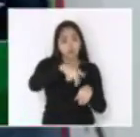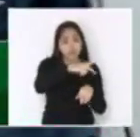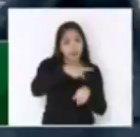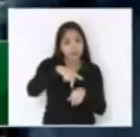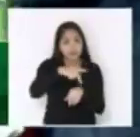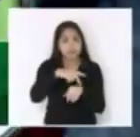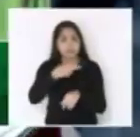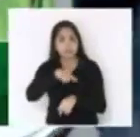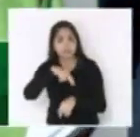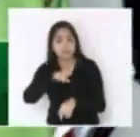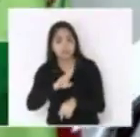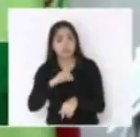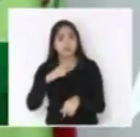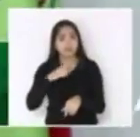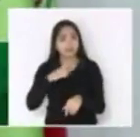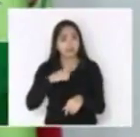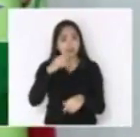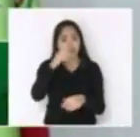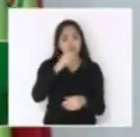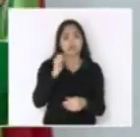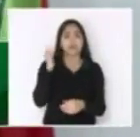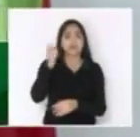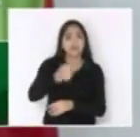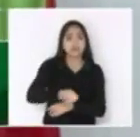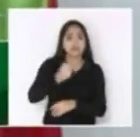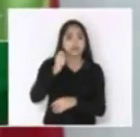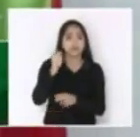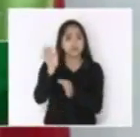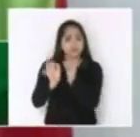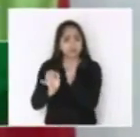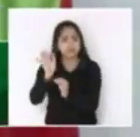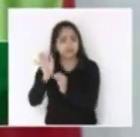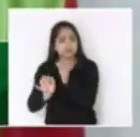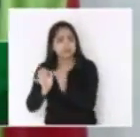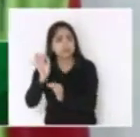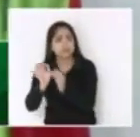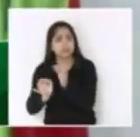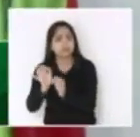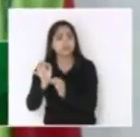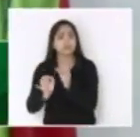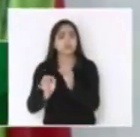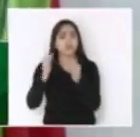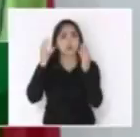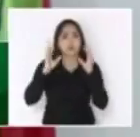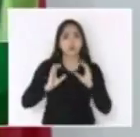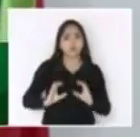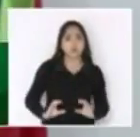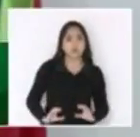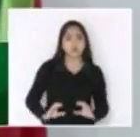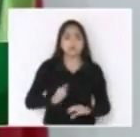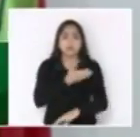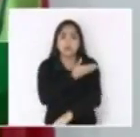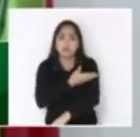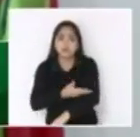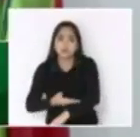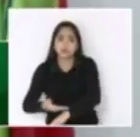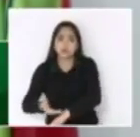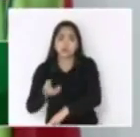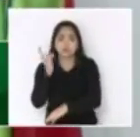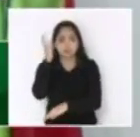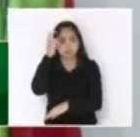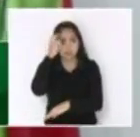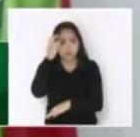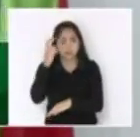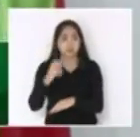tribunais religiosos não cível, que julgam as posturas e costumes conforme as normas